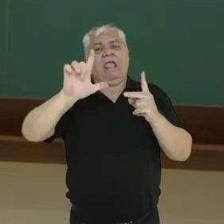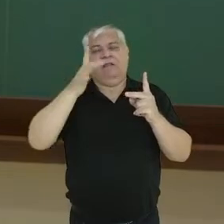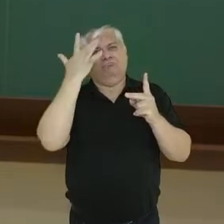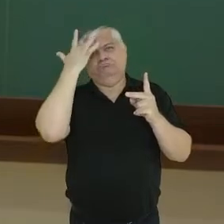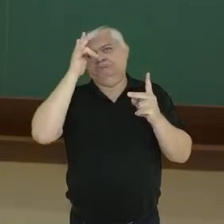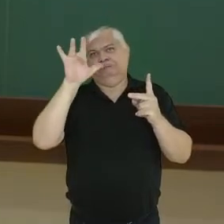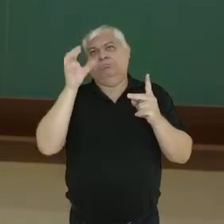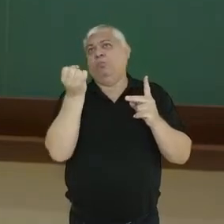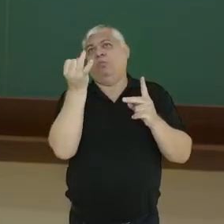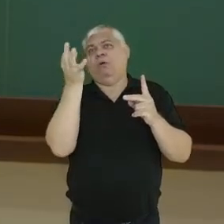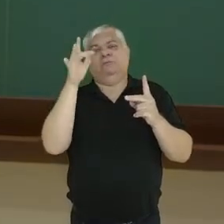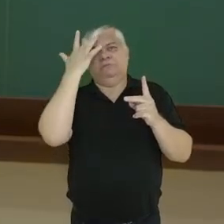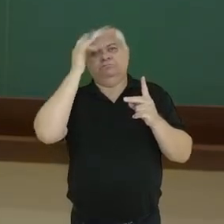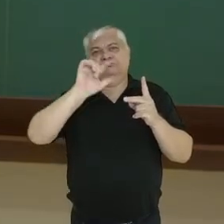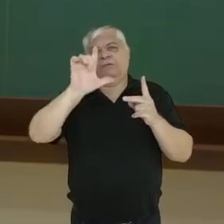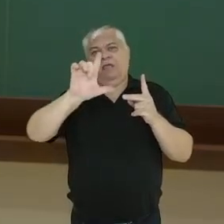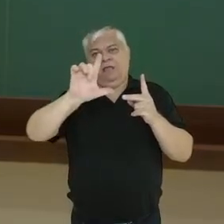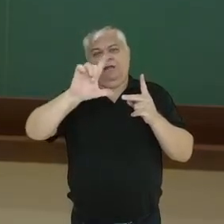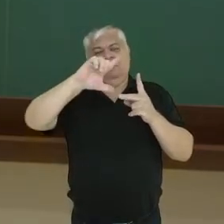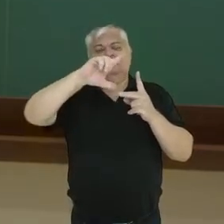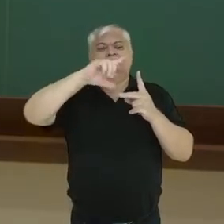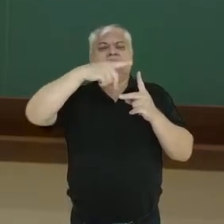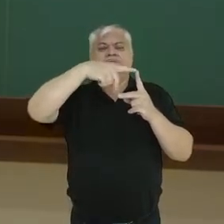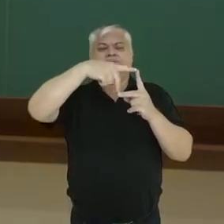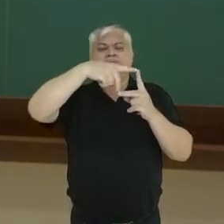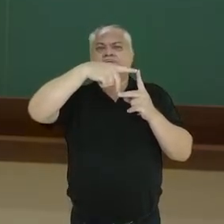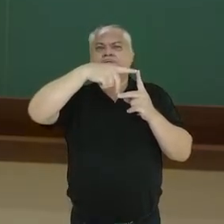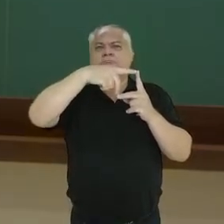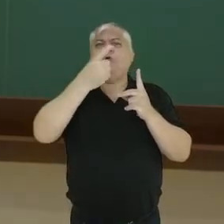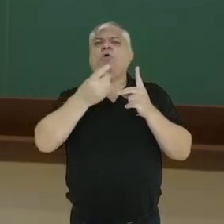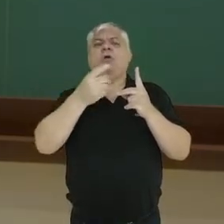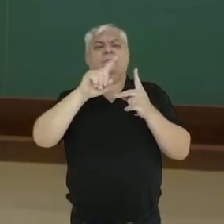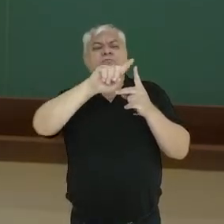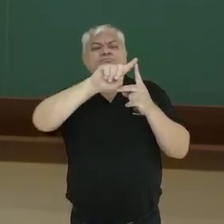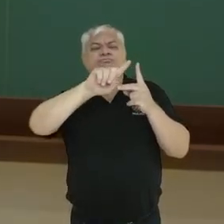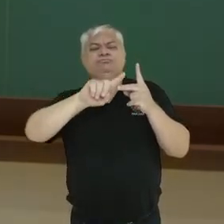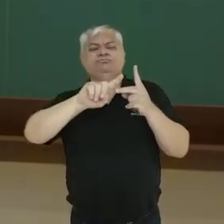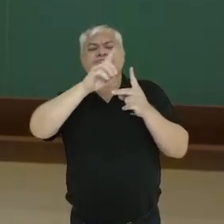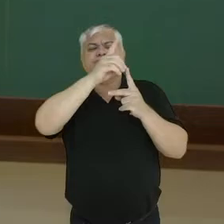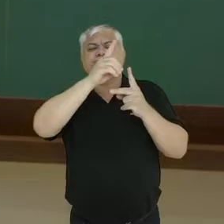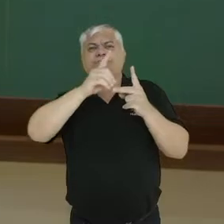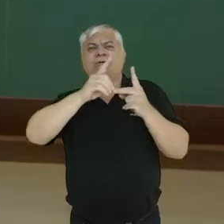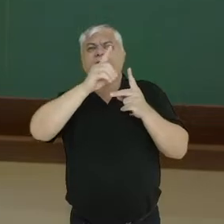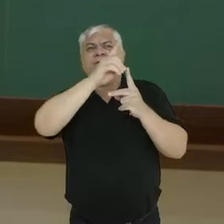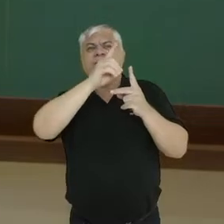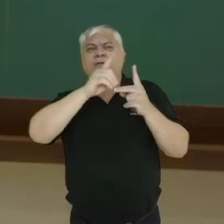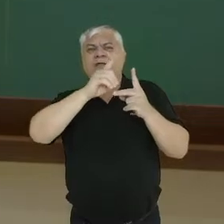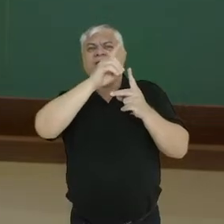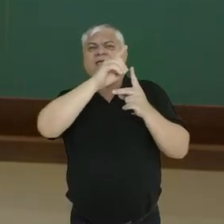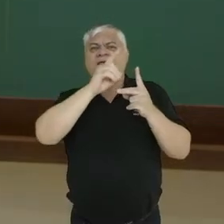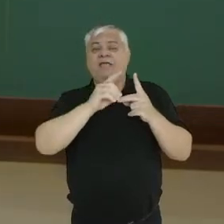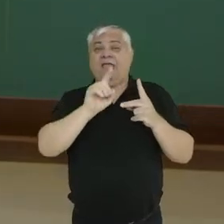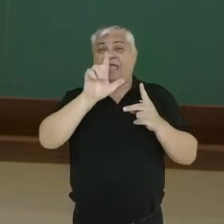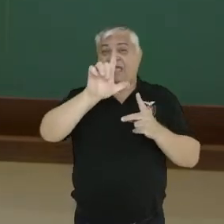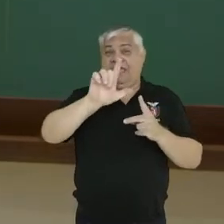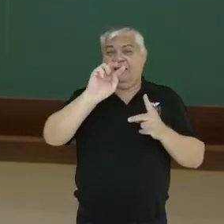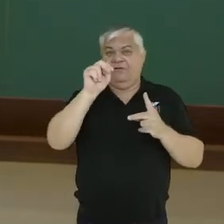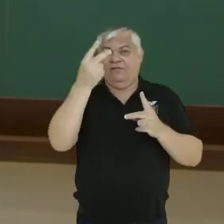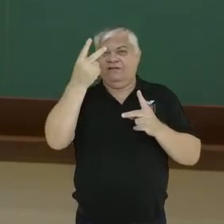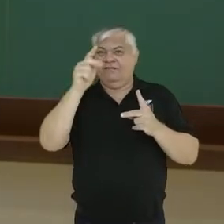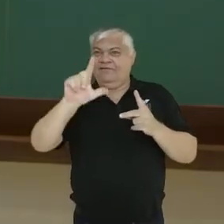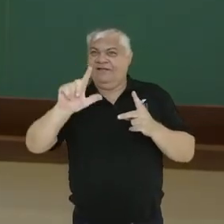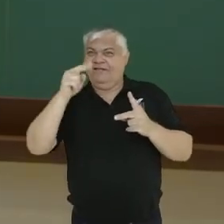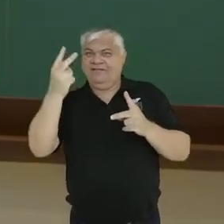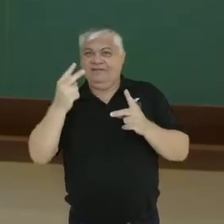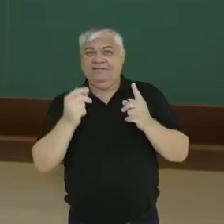é. E tem a diagonal. Então, como é que eu calculo essa diagonal? Diagonal é igual a L ao quadrado mais L ao quadrado. É a mesma